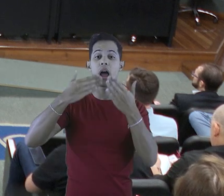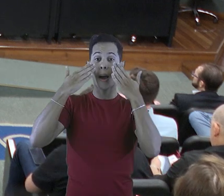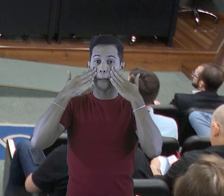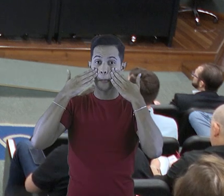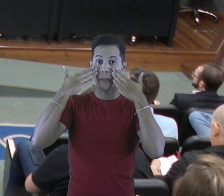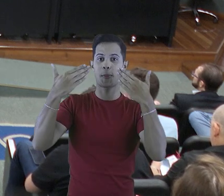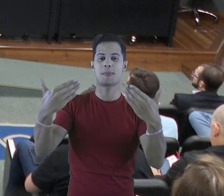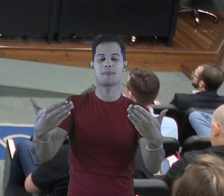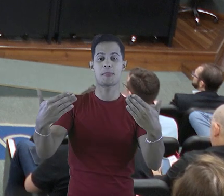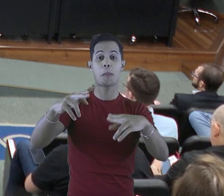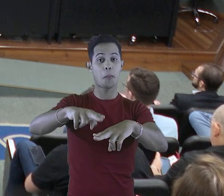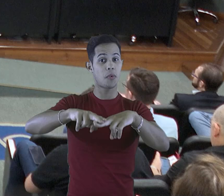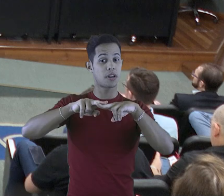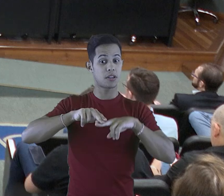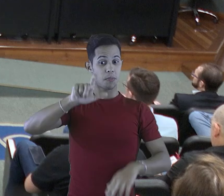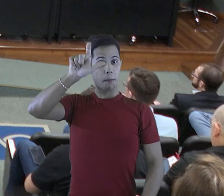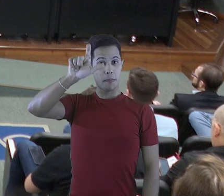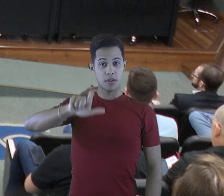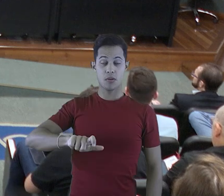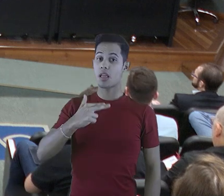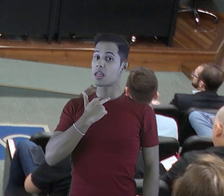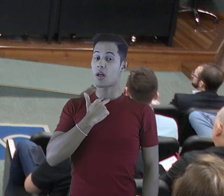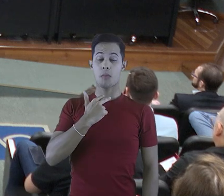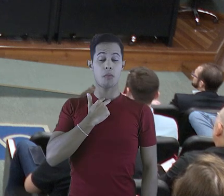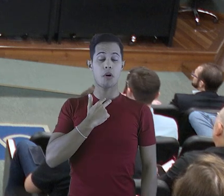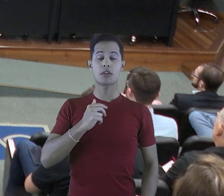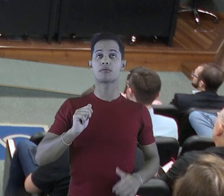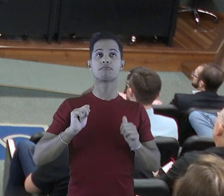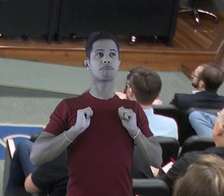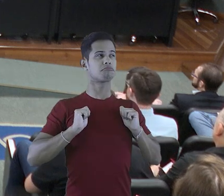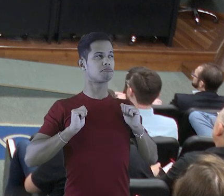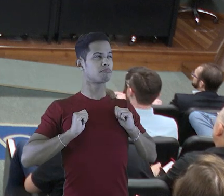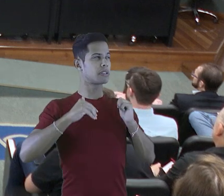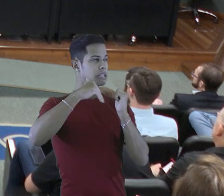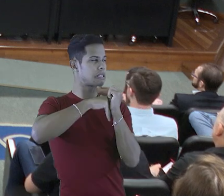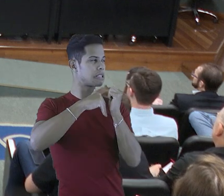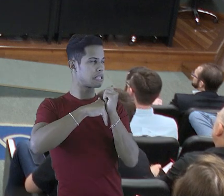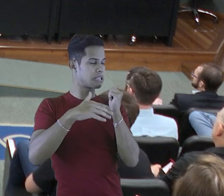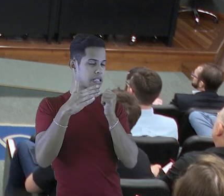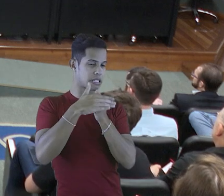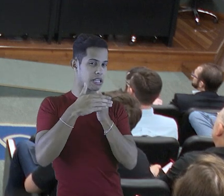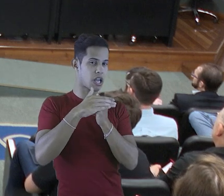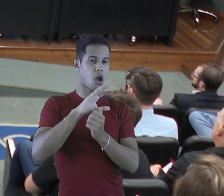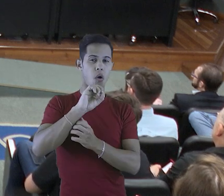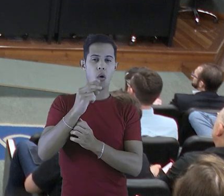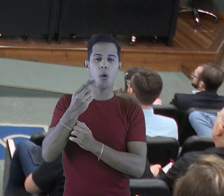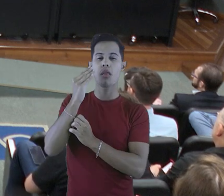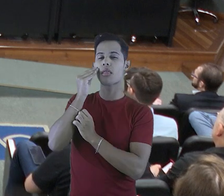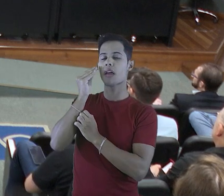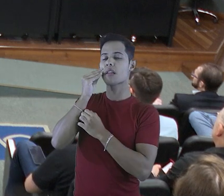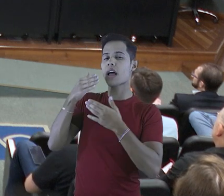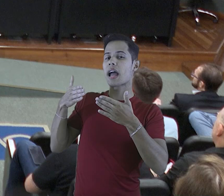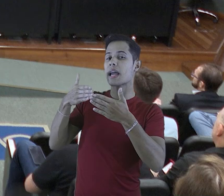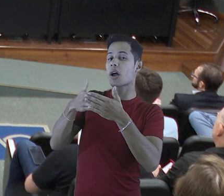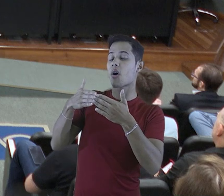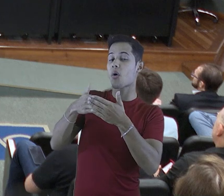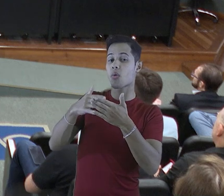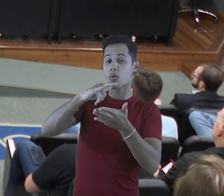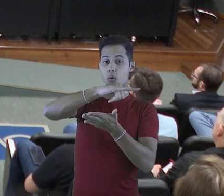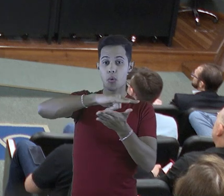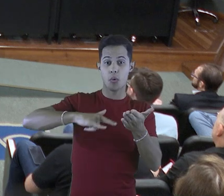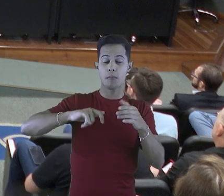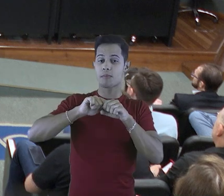a publicidade. Então, ela não pode se eximir de, ou tentar impedir a